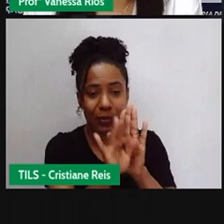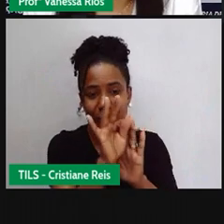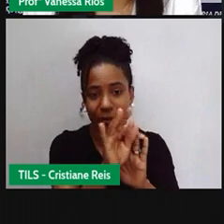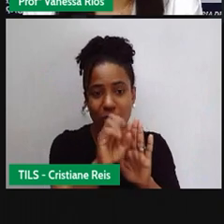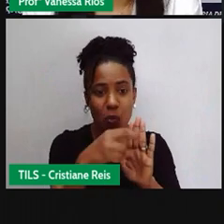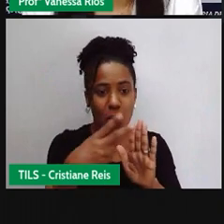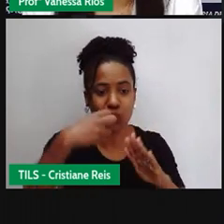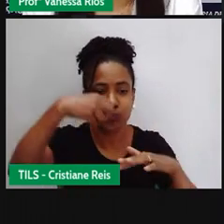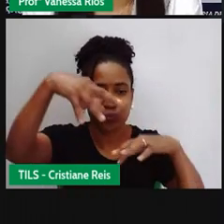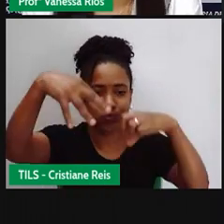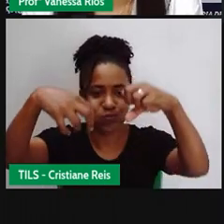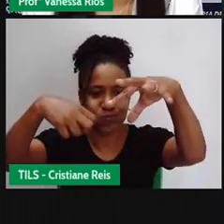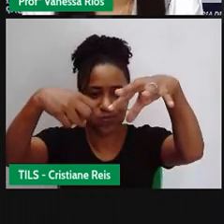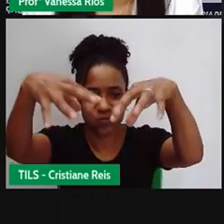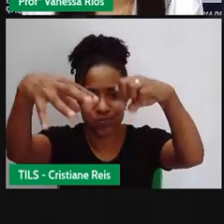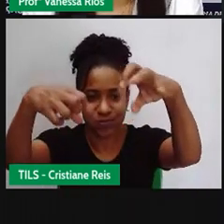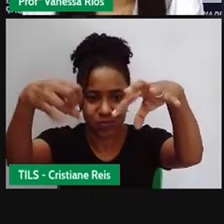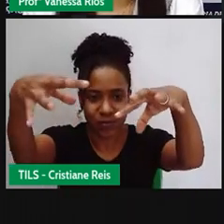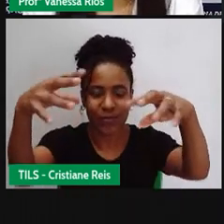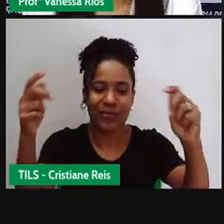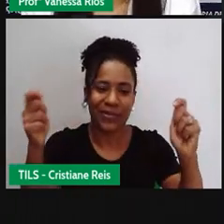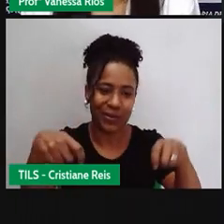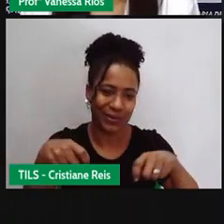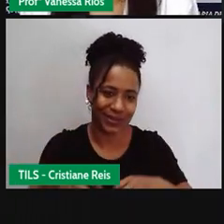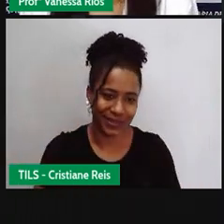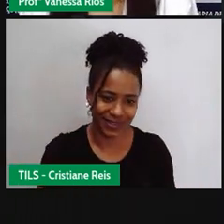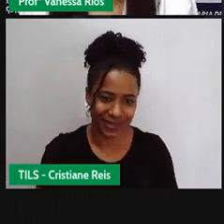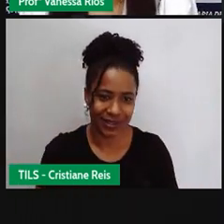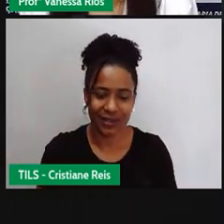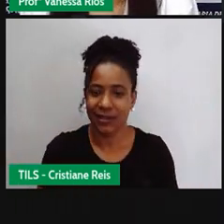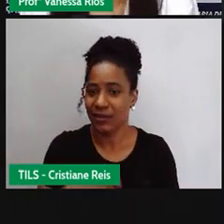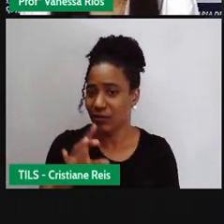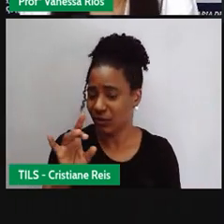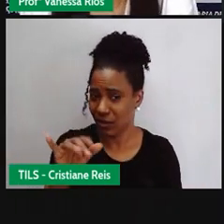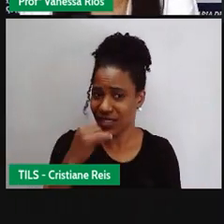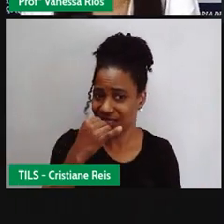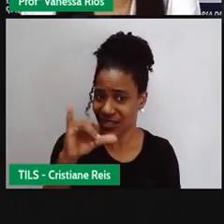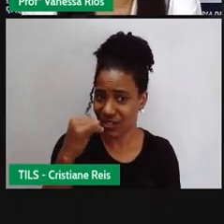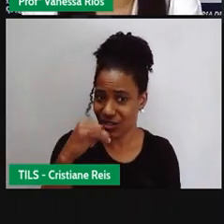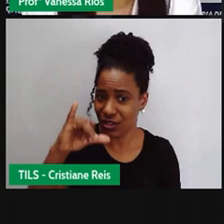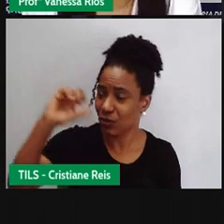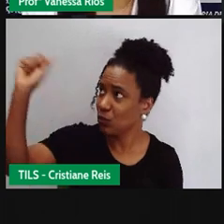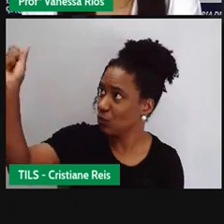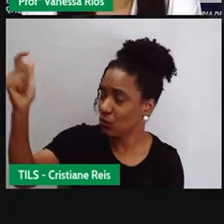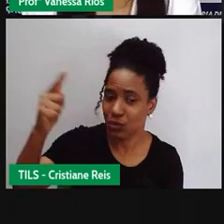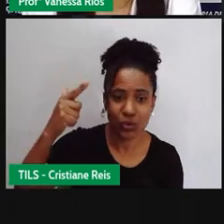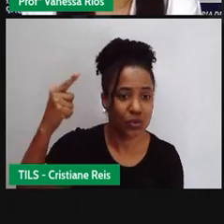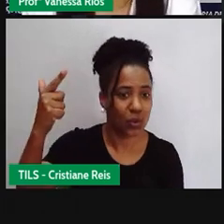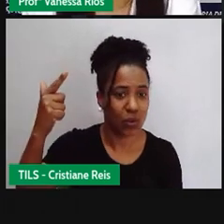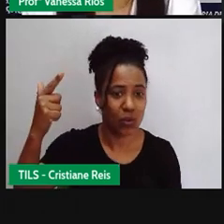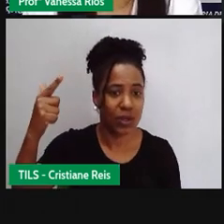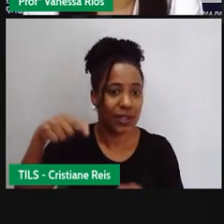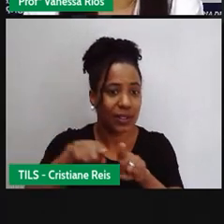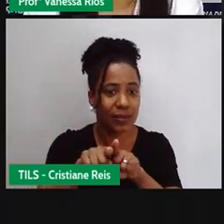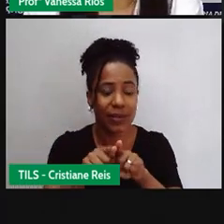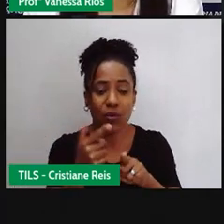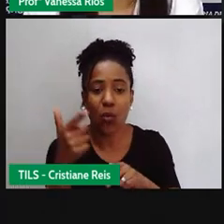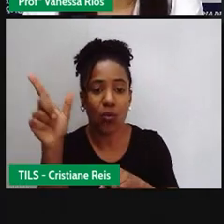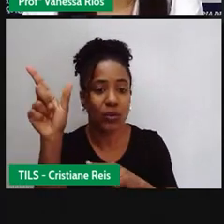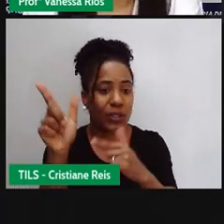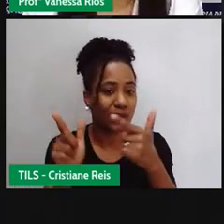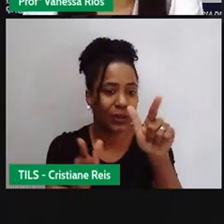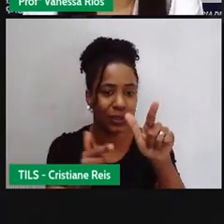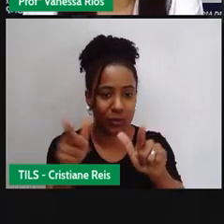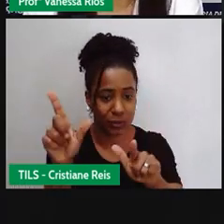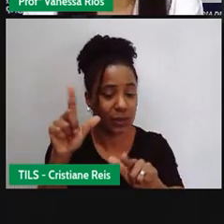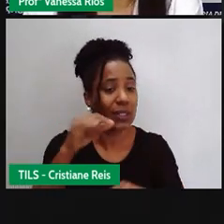energia. Então, como a Pro falou, não só a energia solar, mas a energia também, produzida pelas outras fontes